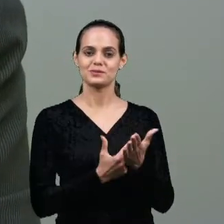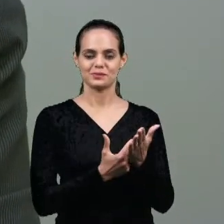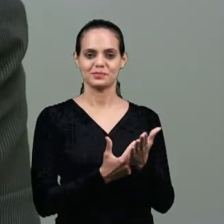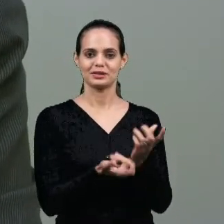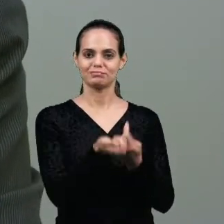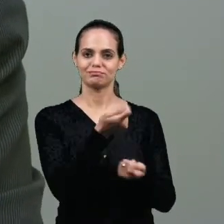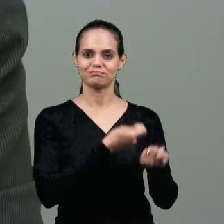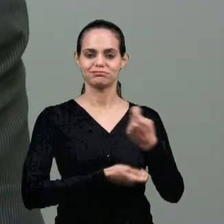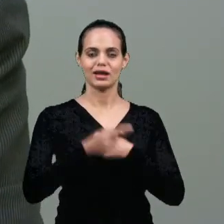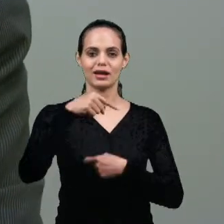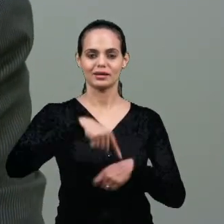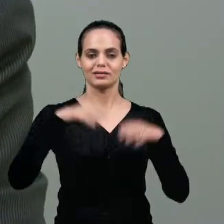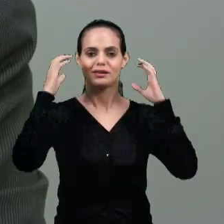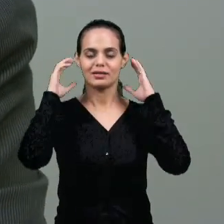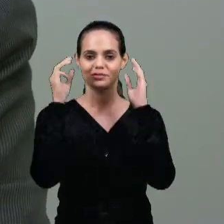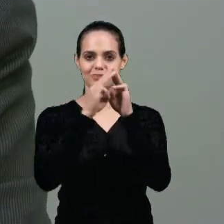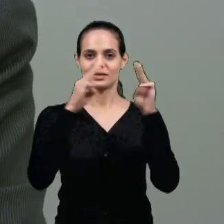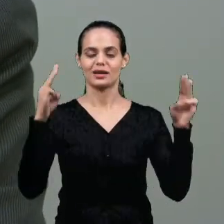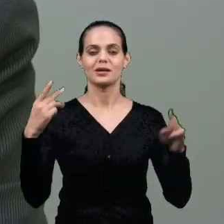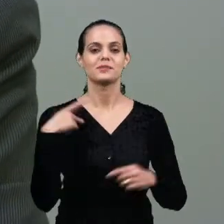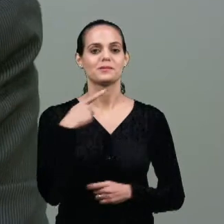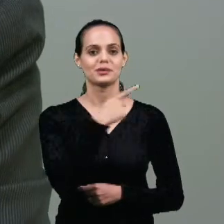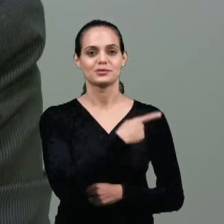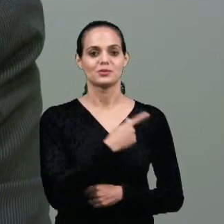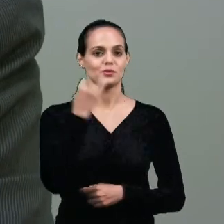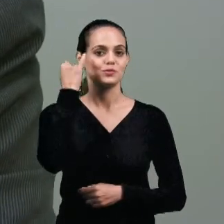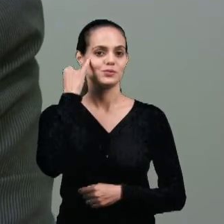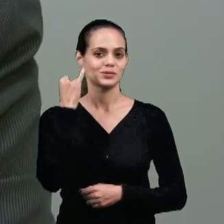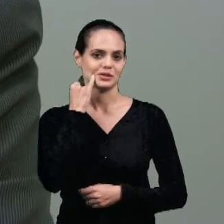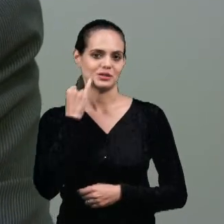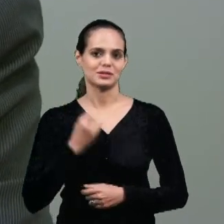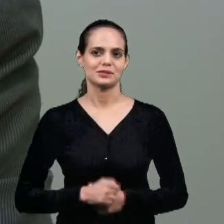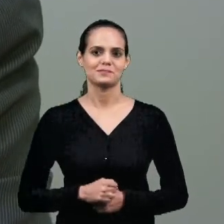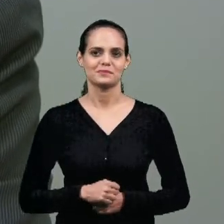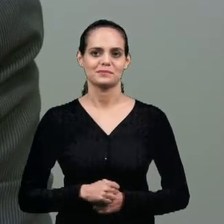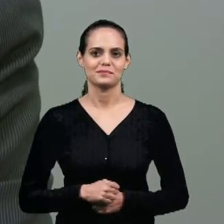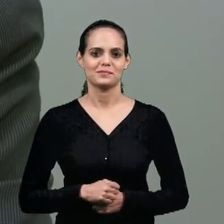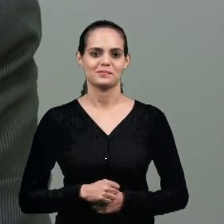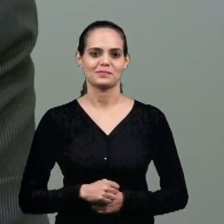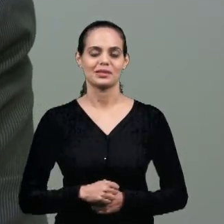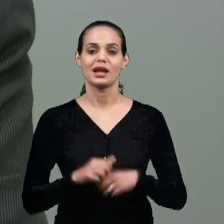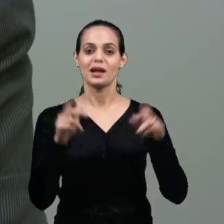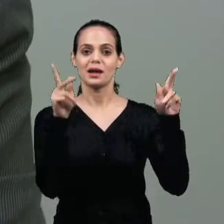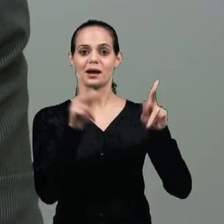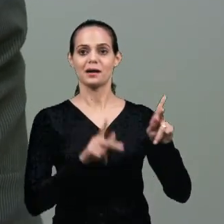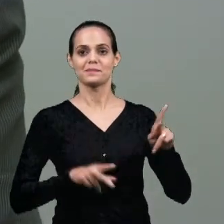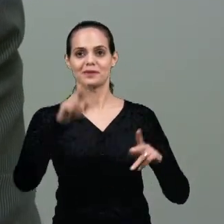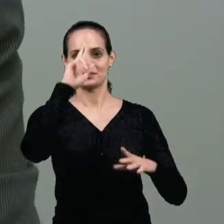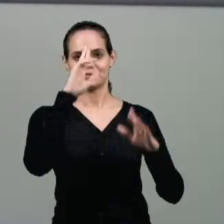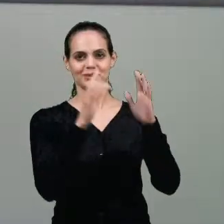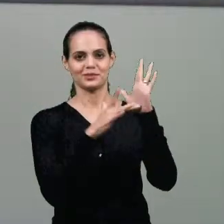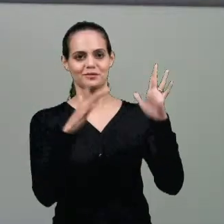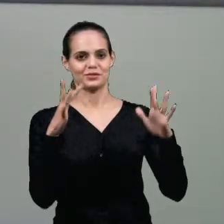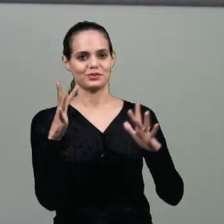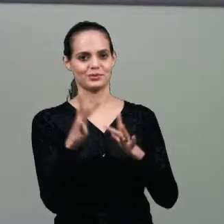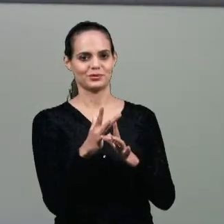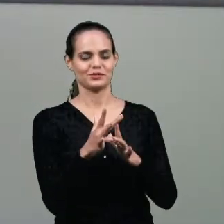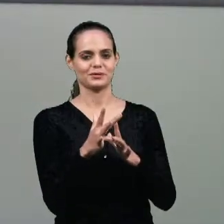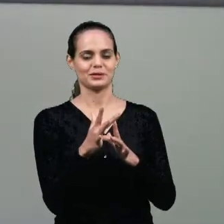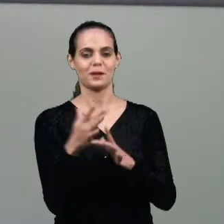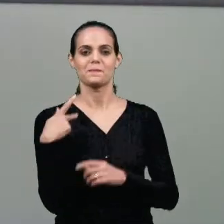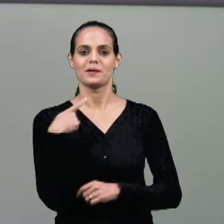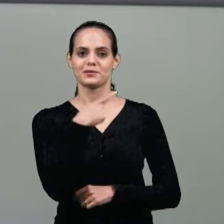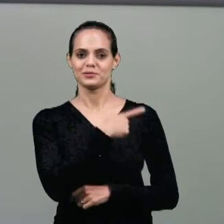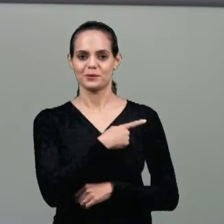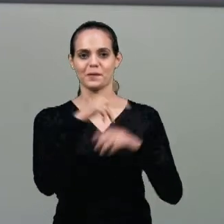na Rádio TV Web Manaim, nosso querido pastor Josias Júnior. Pastor Josias Júnior, a paz do Senhor Jesus. Paz do Senhor, Elias, a